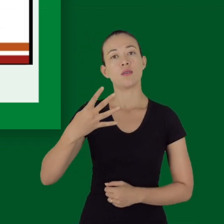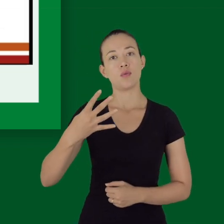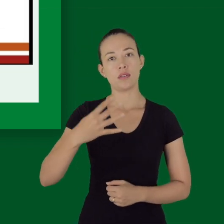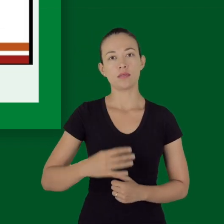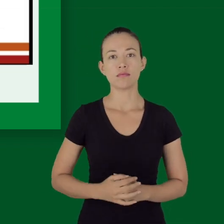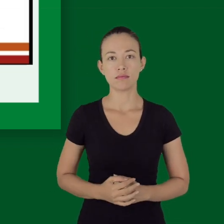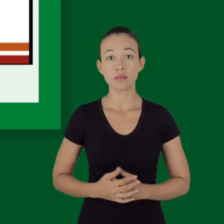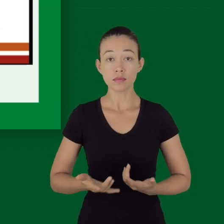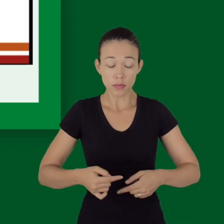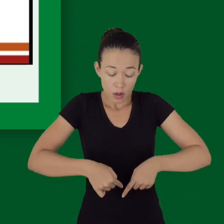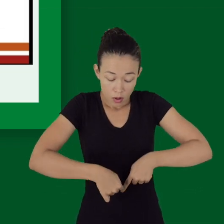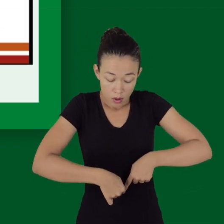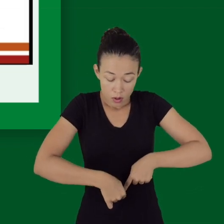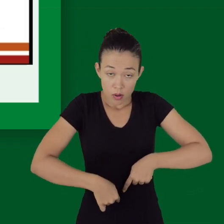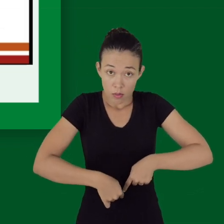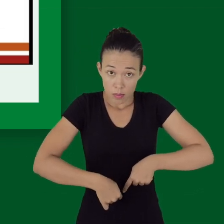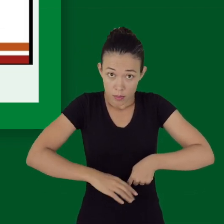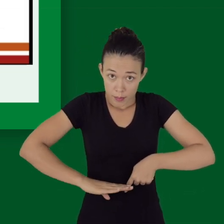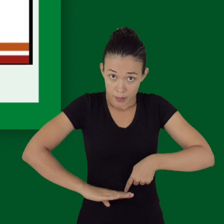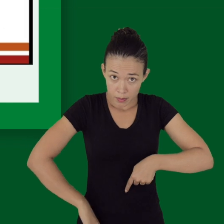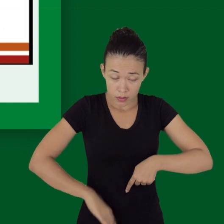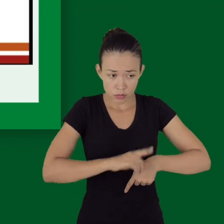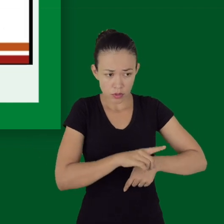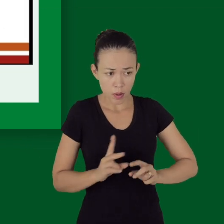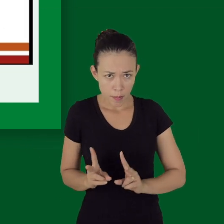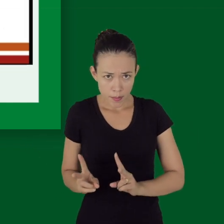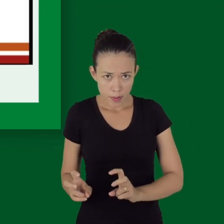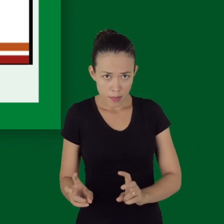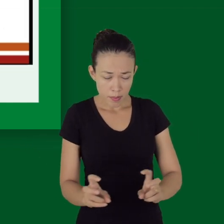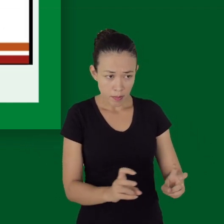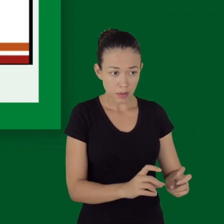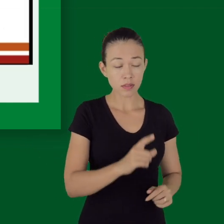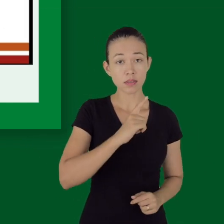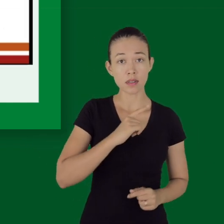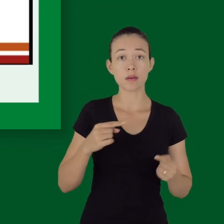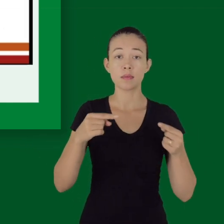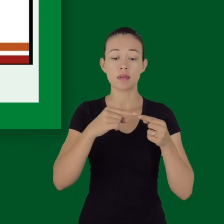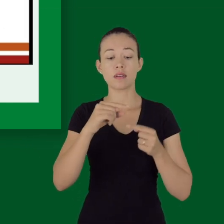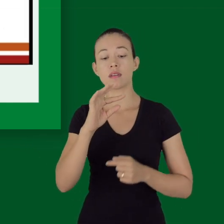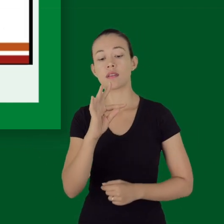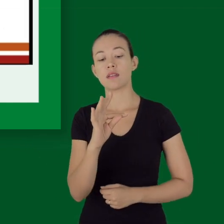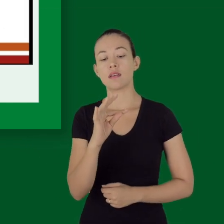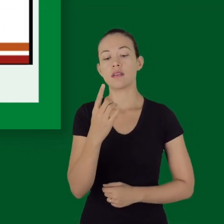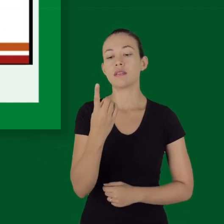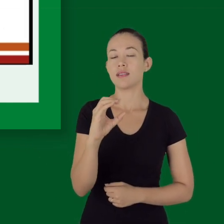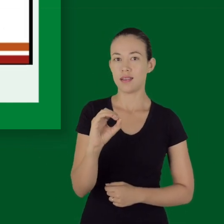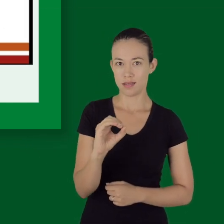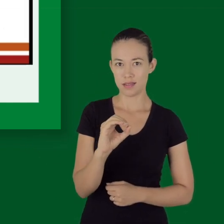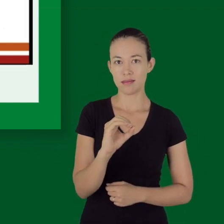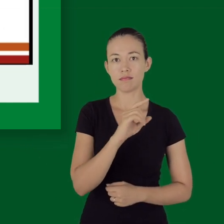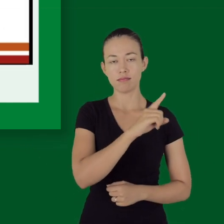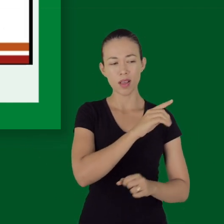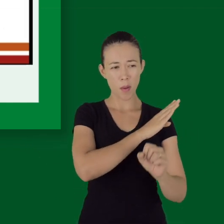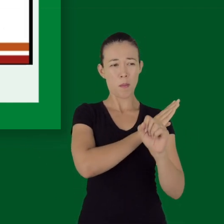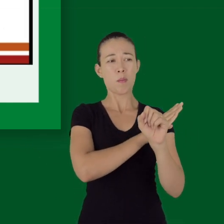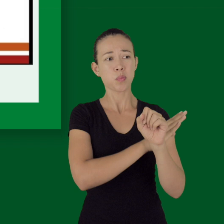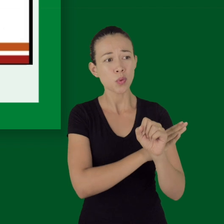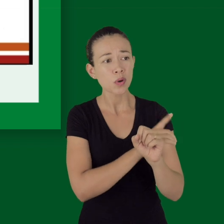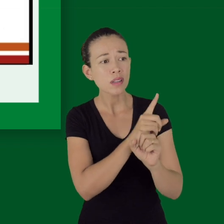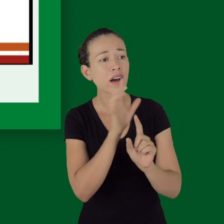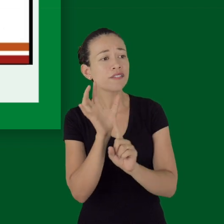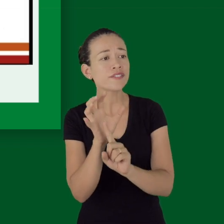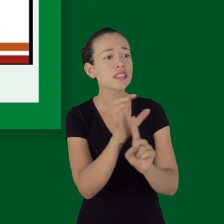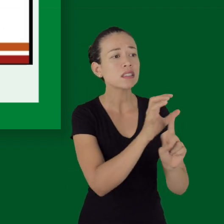dessa área da coluna vertebral. Então, eu consigo fazer inferências gerais, só avaliando os principais